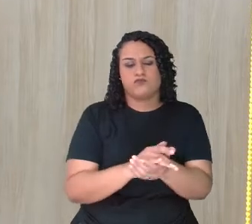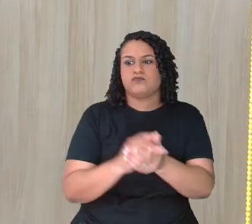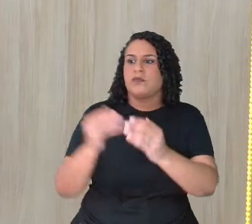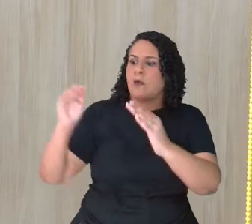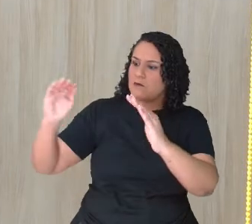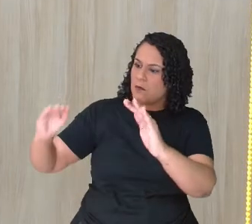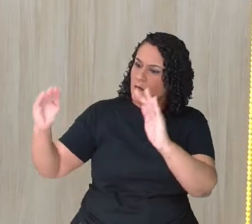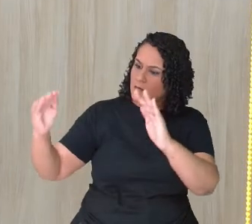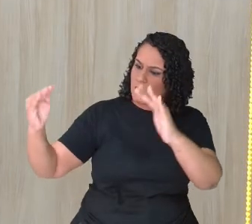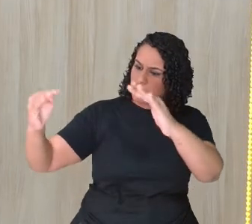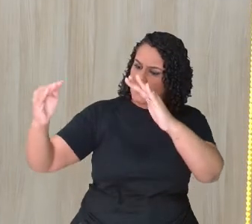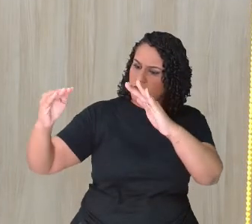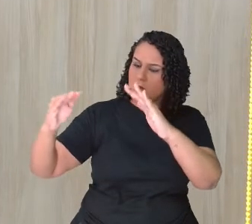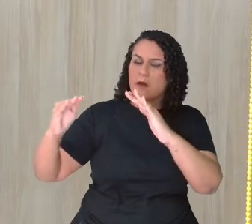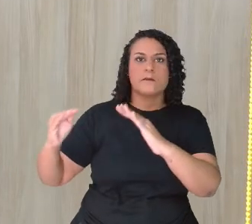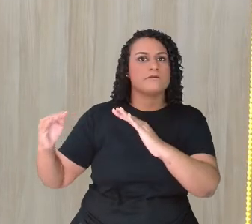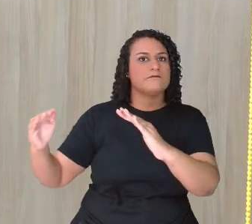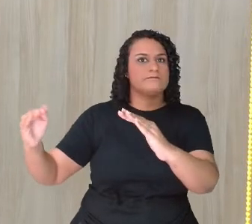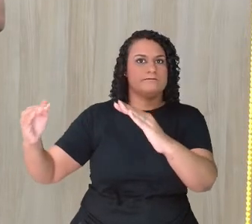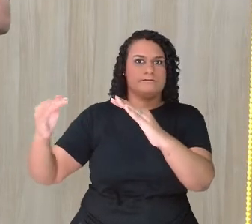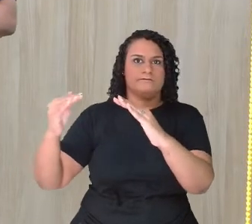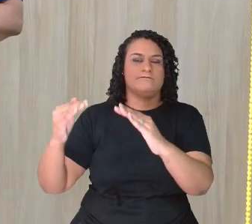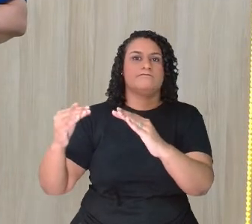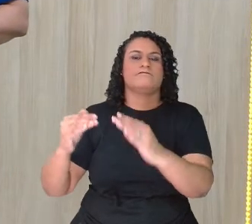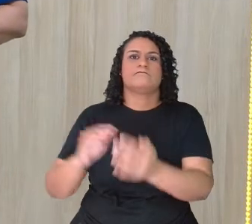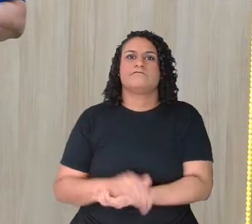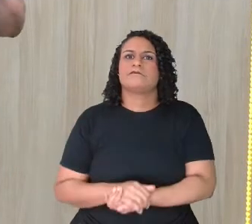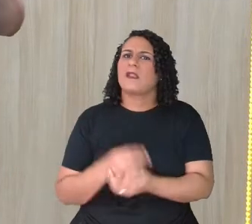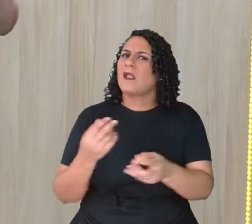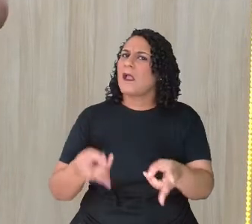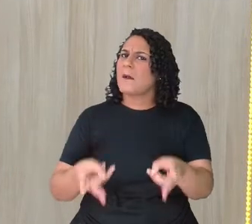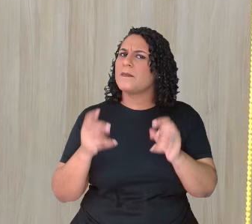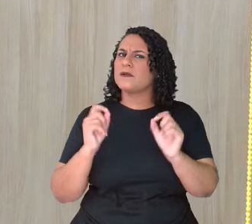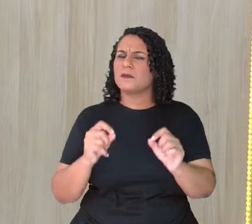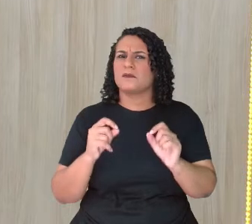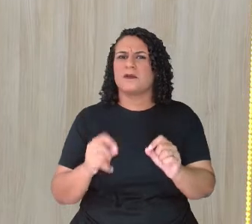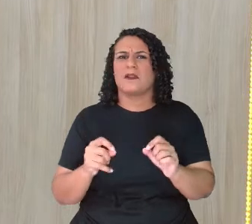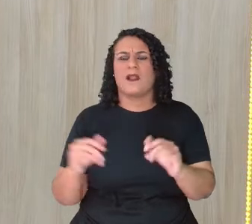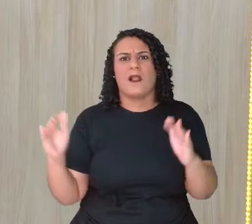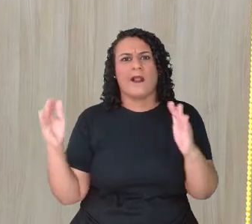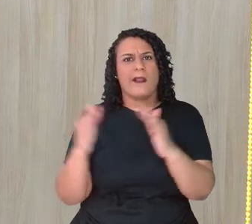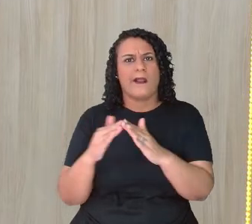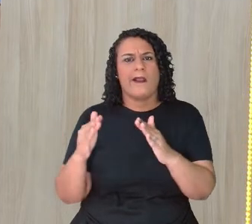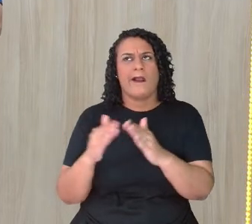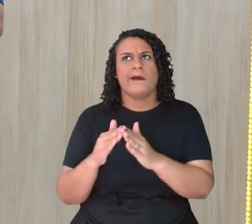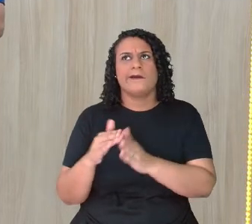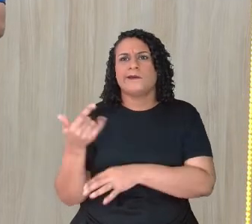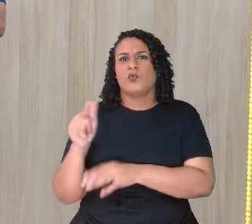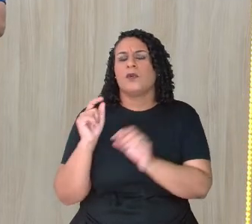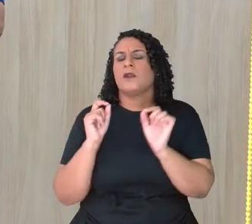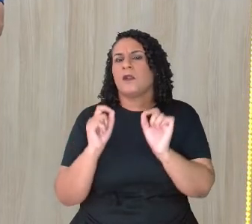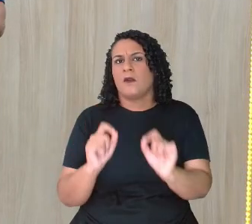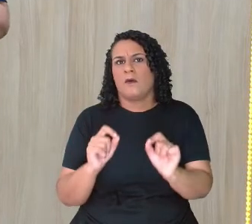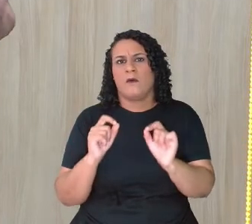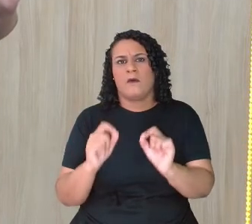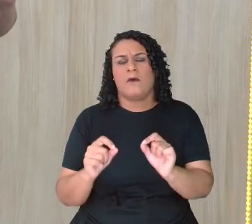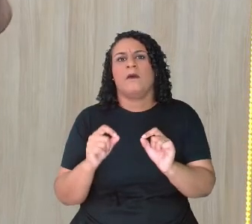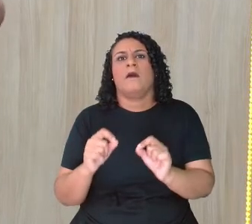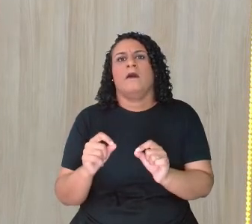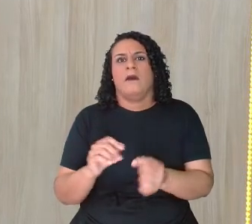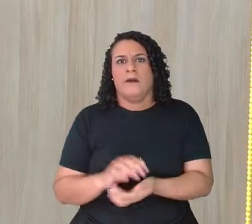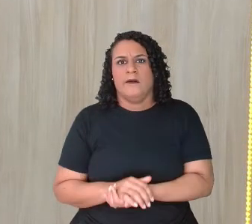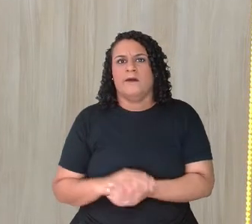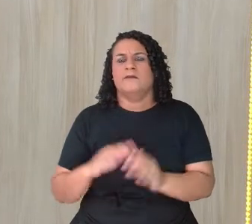as lacunas daquelas varas. E aí ela percebe que essas casas, elas não têm, não é, um